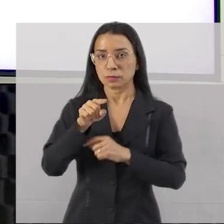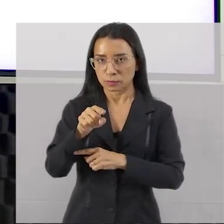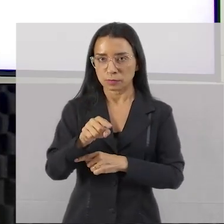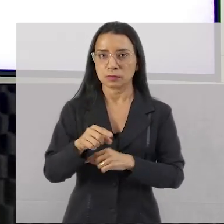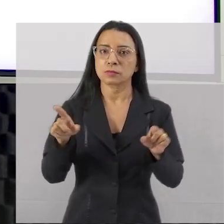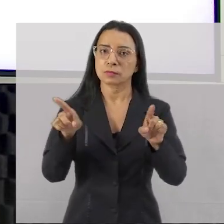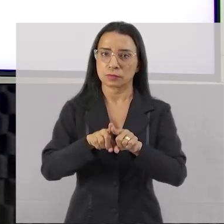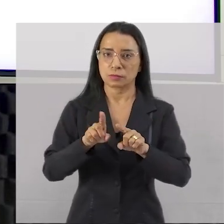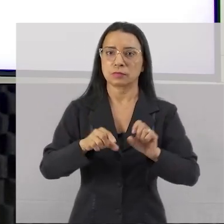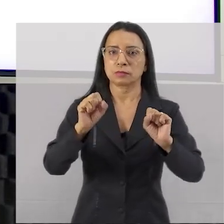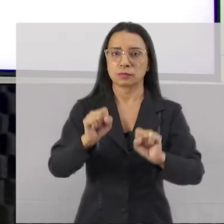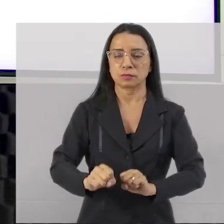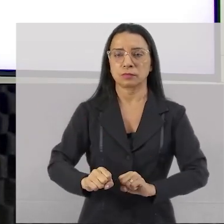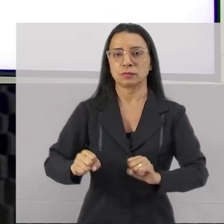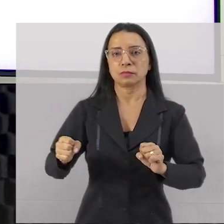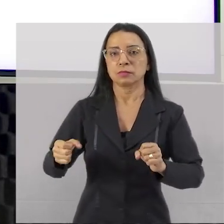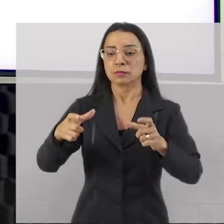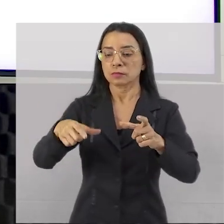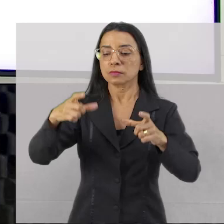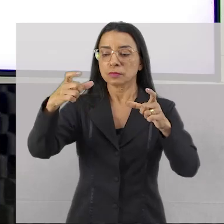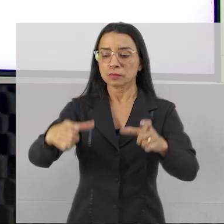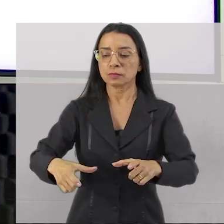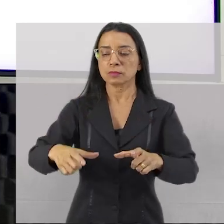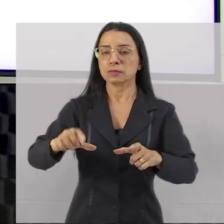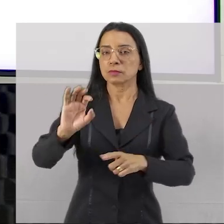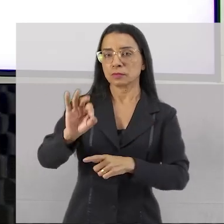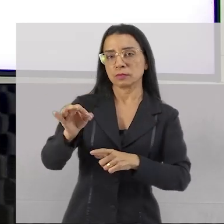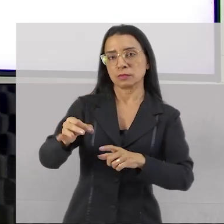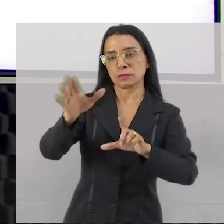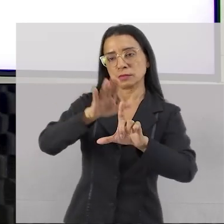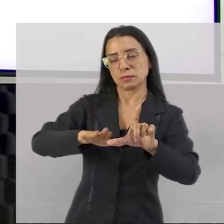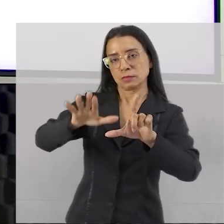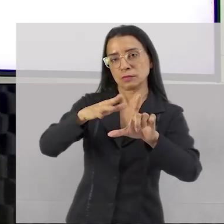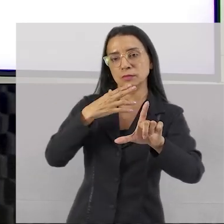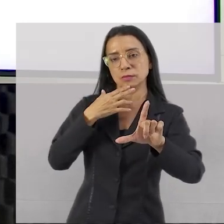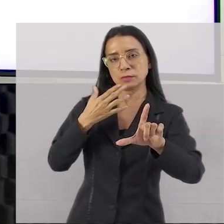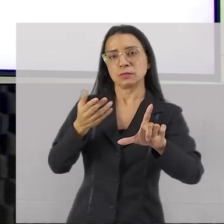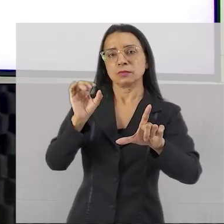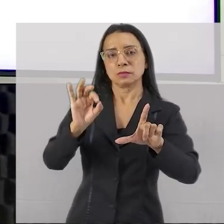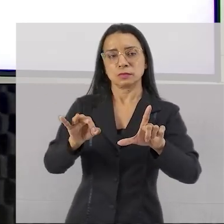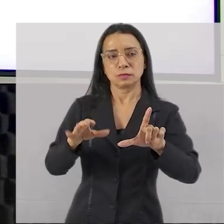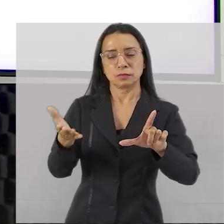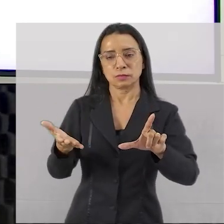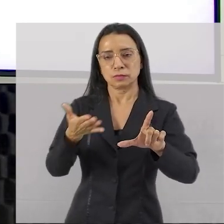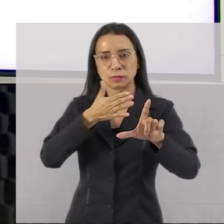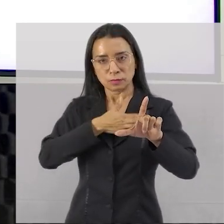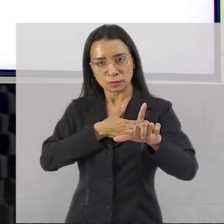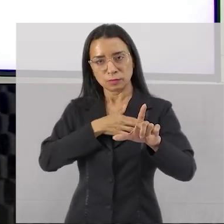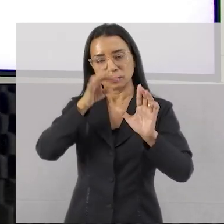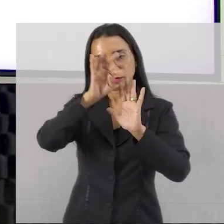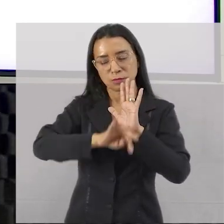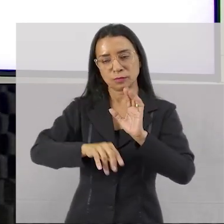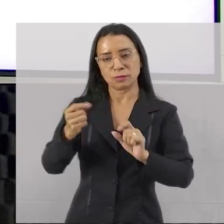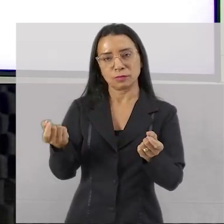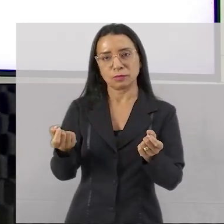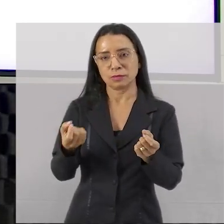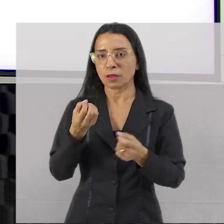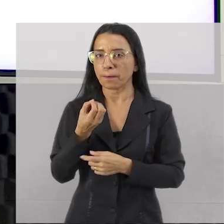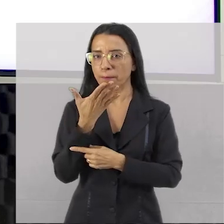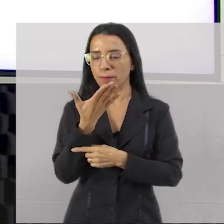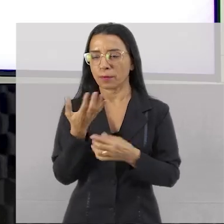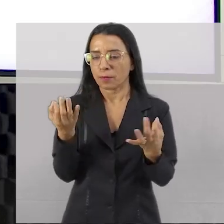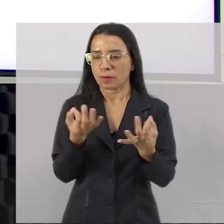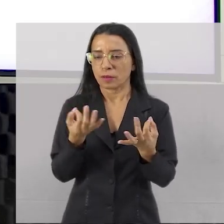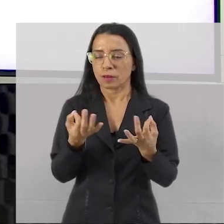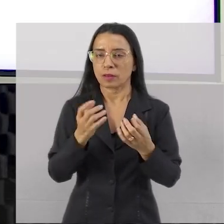também pode, você está no lugar certo, na plataforma certa, tá? E aí, gostou do texto do Marco Túlio? Né? Show de bola, não é